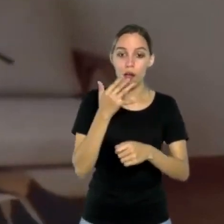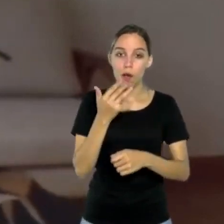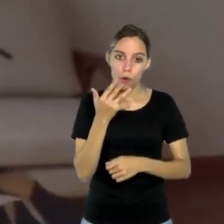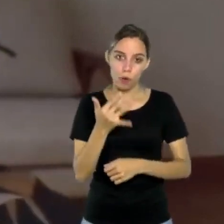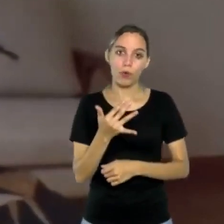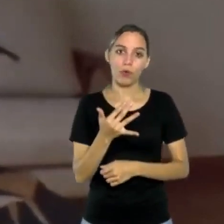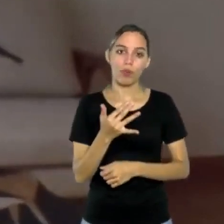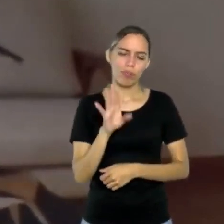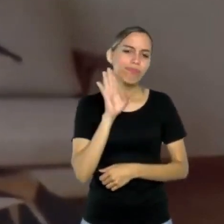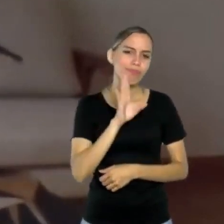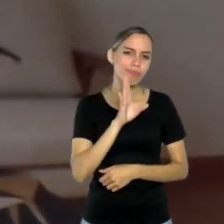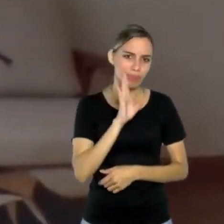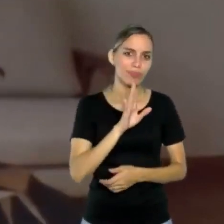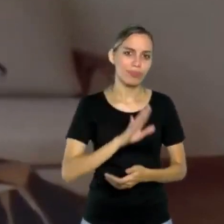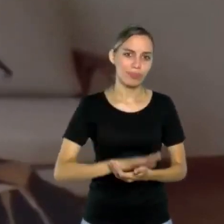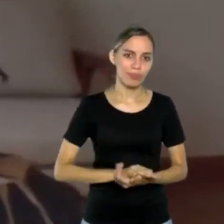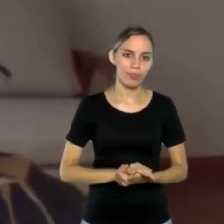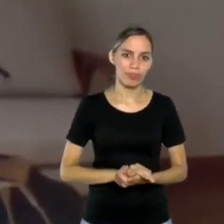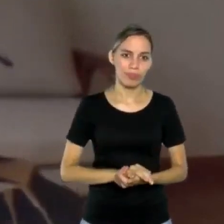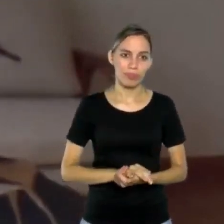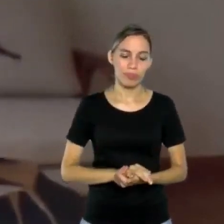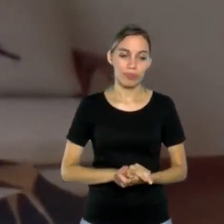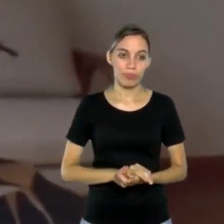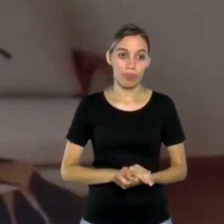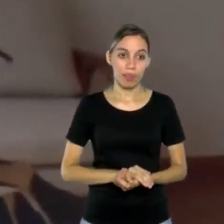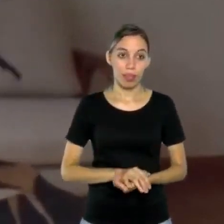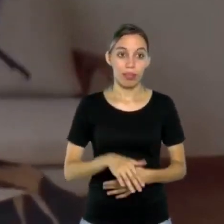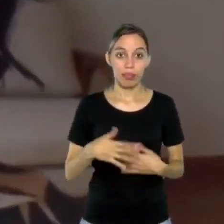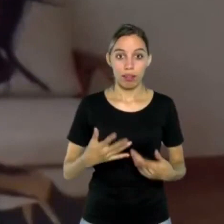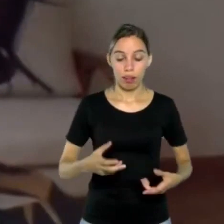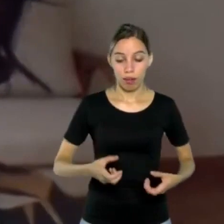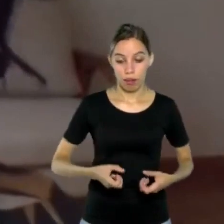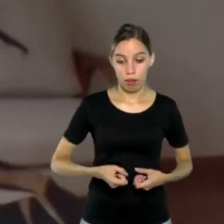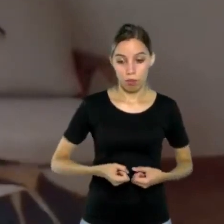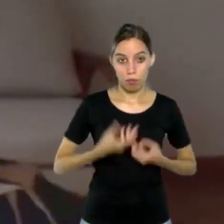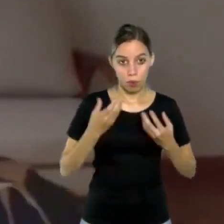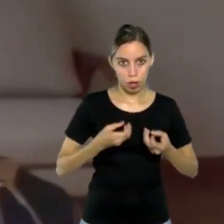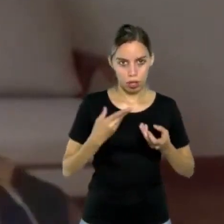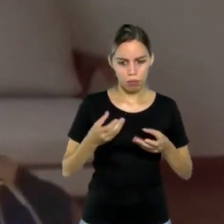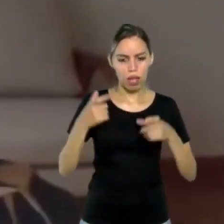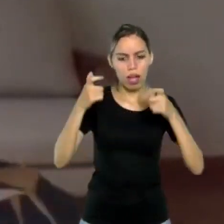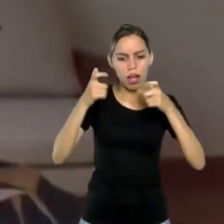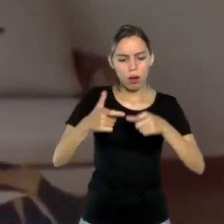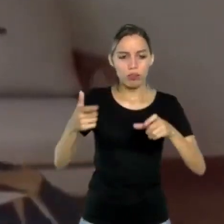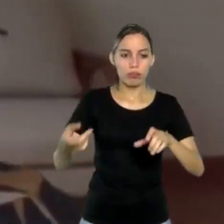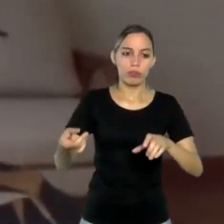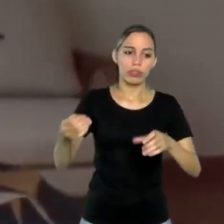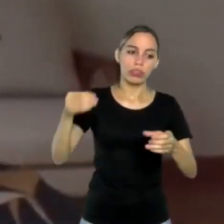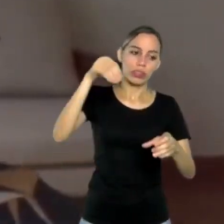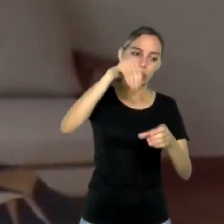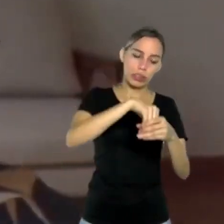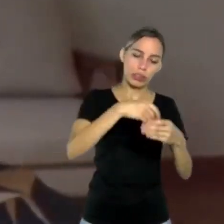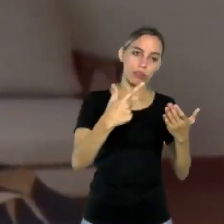enfim, fica uma publicação a mais. O poema, o texto, está no livro, mas ele também tem